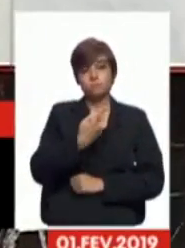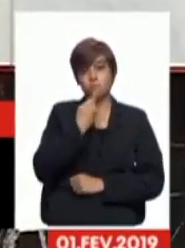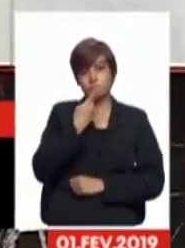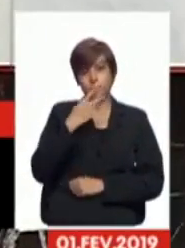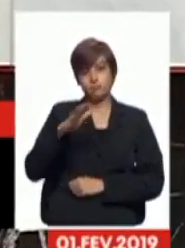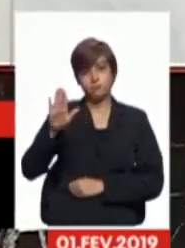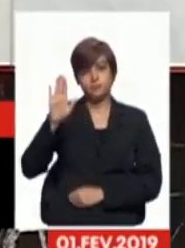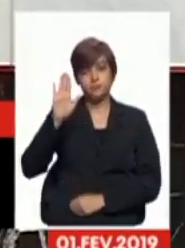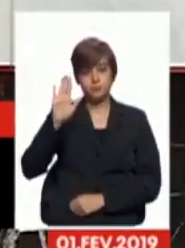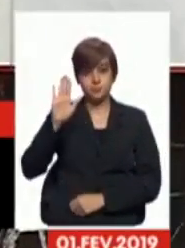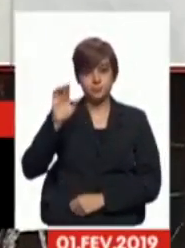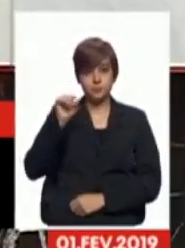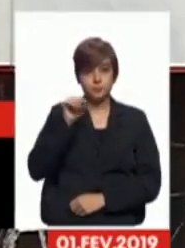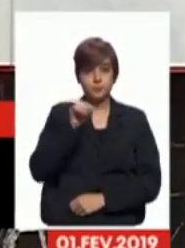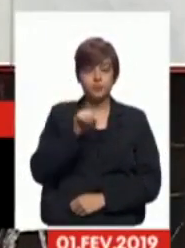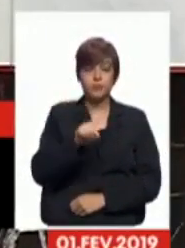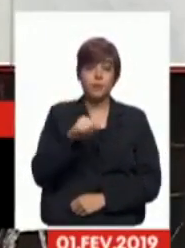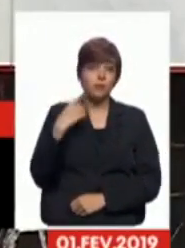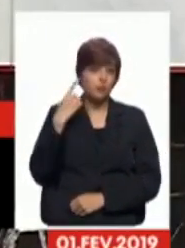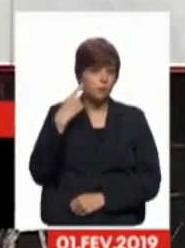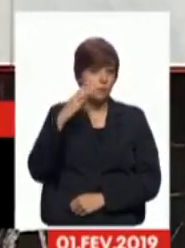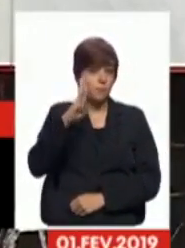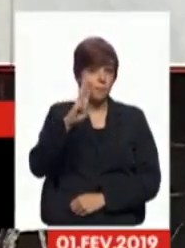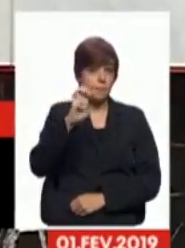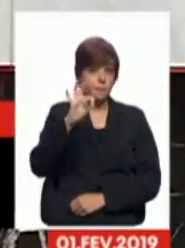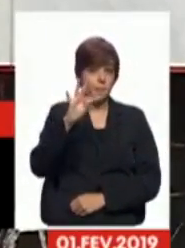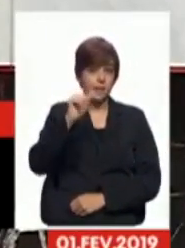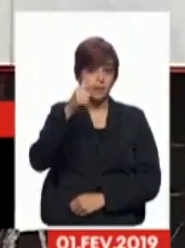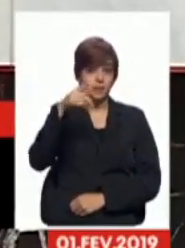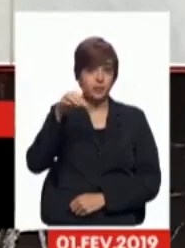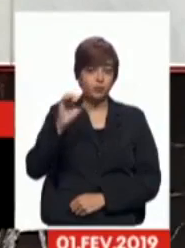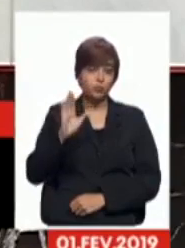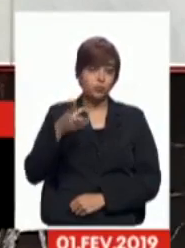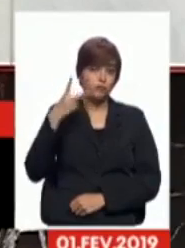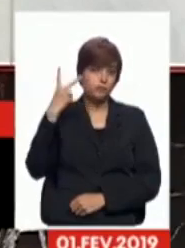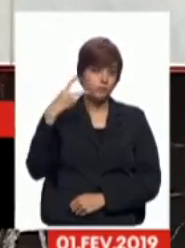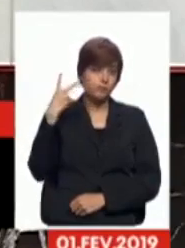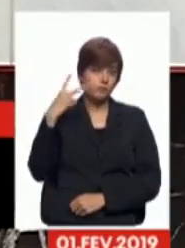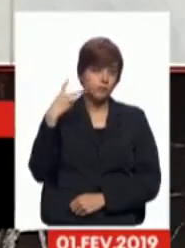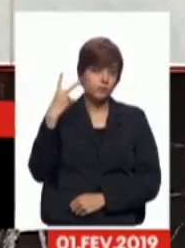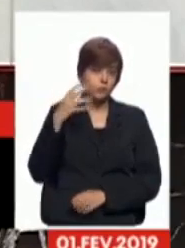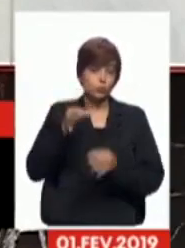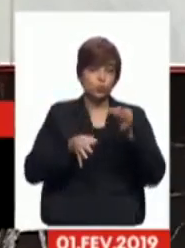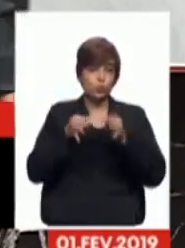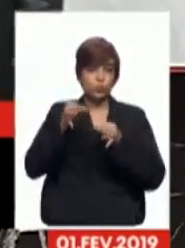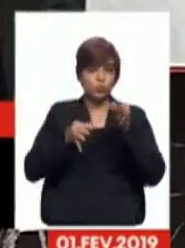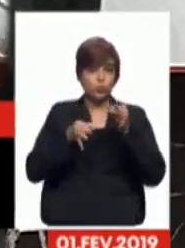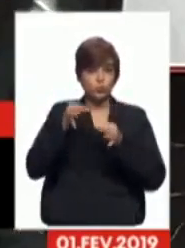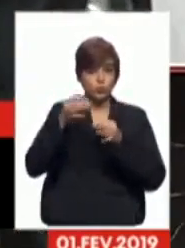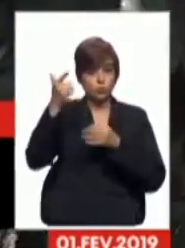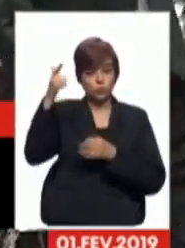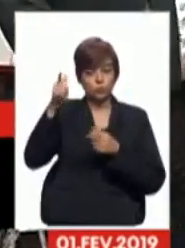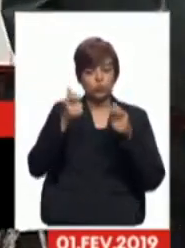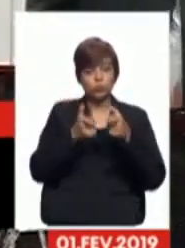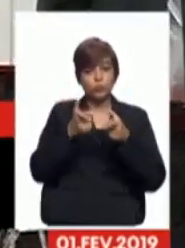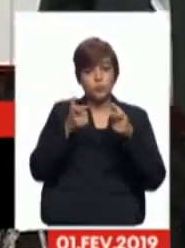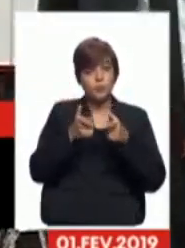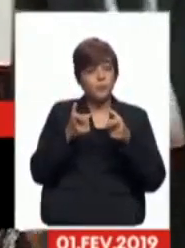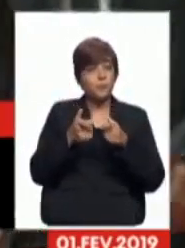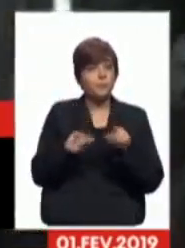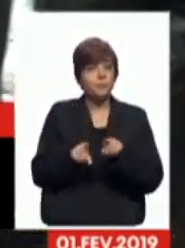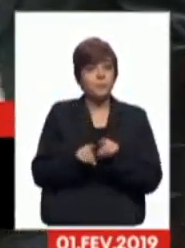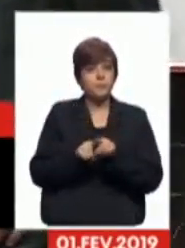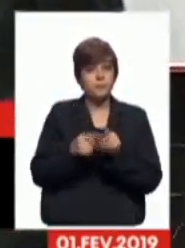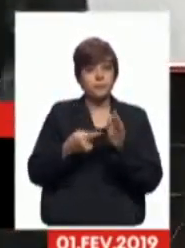Este foi o deputado Betão, do PT, ele que foi vereador em Juiz de Fora, assume aqui na Assembleia o primeiro mandato.